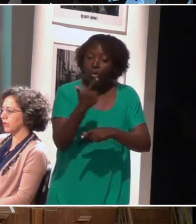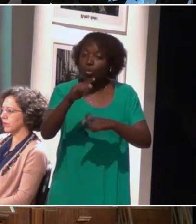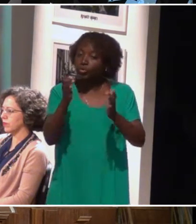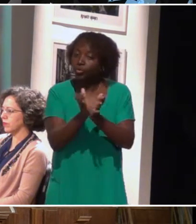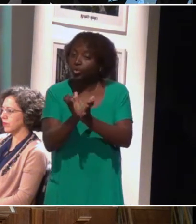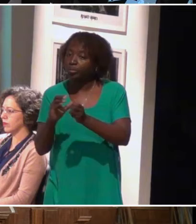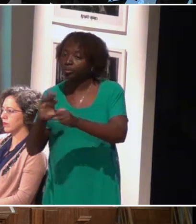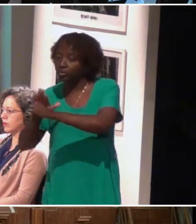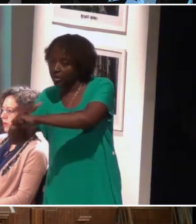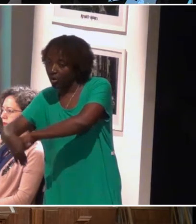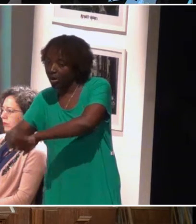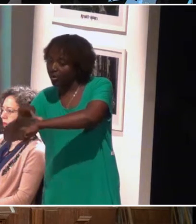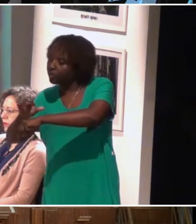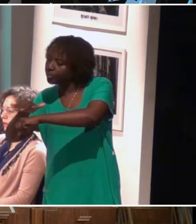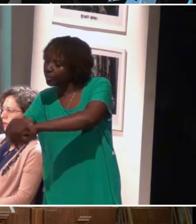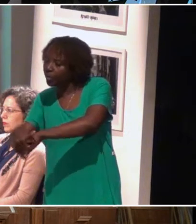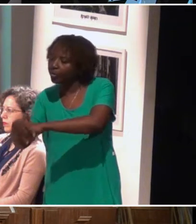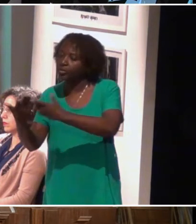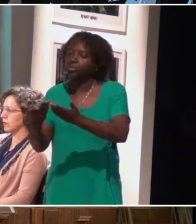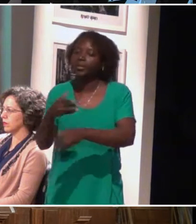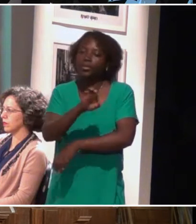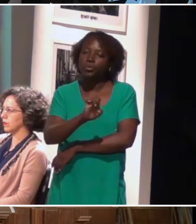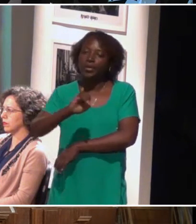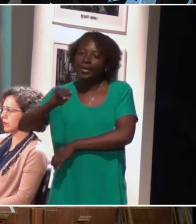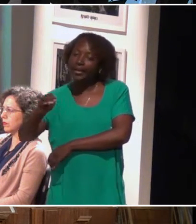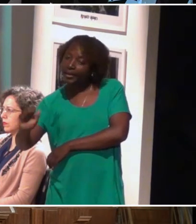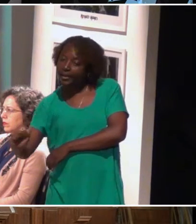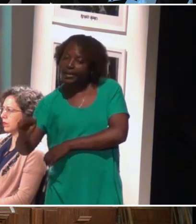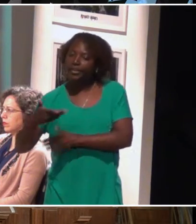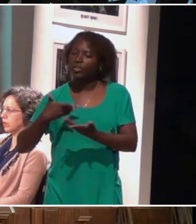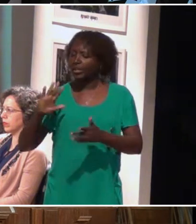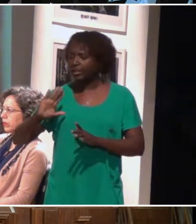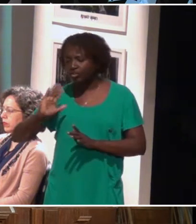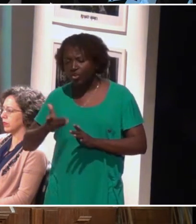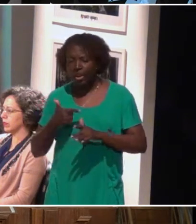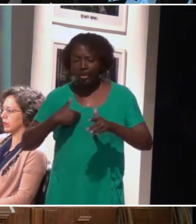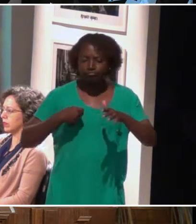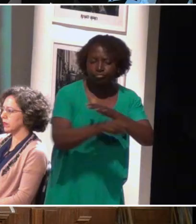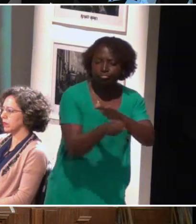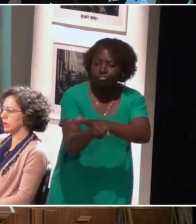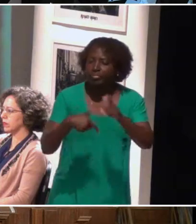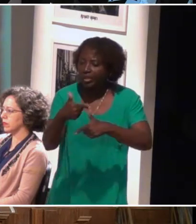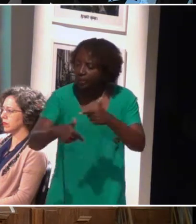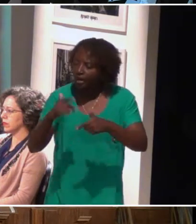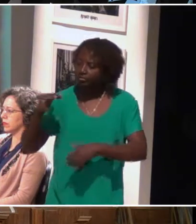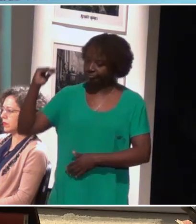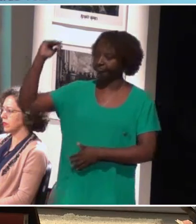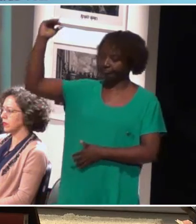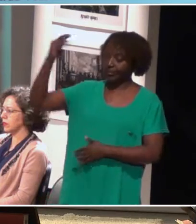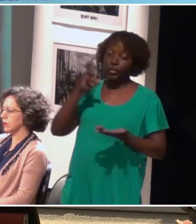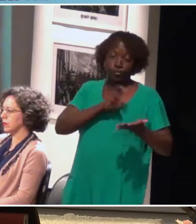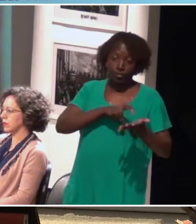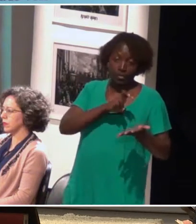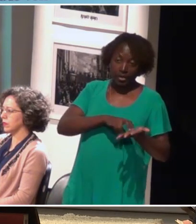Esses são que já concluíram, que fazem EJA, que já estão no mercado de trabalho, que são os mais velhos. De